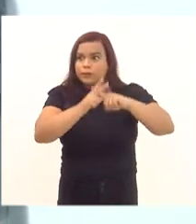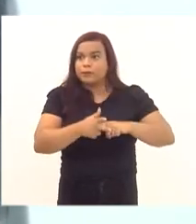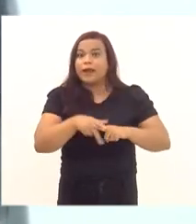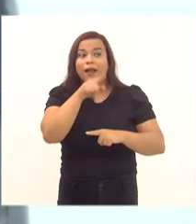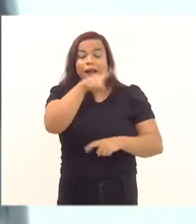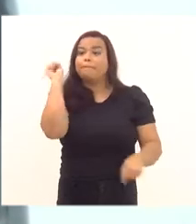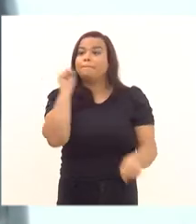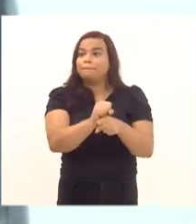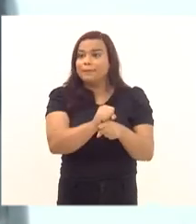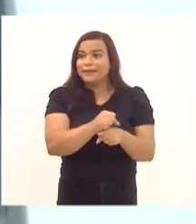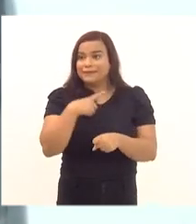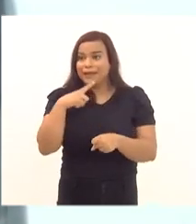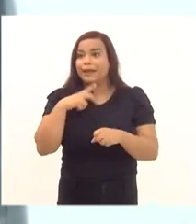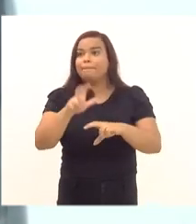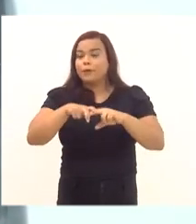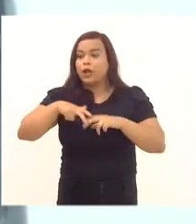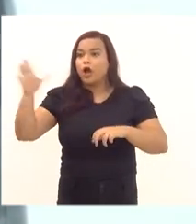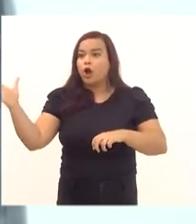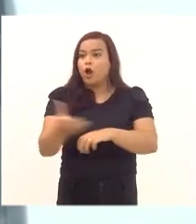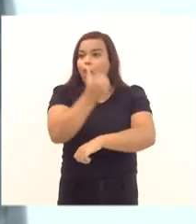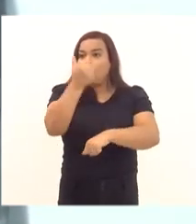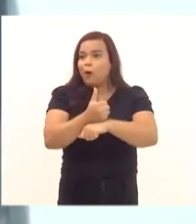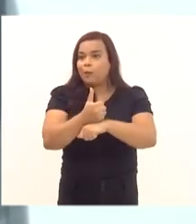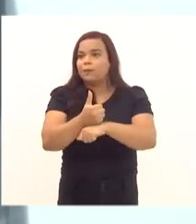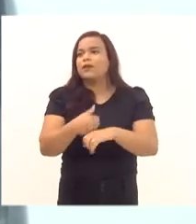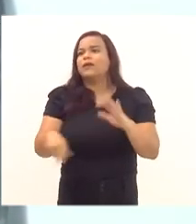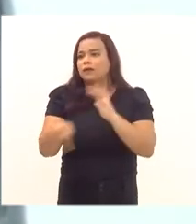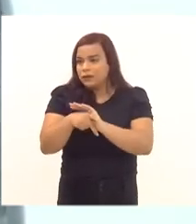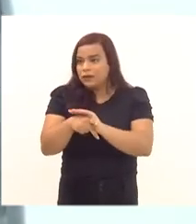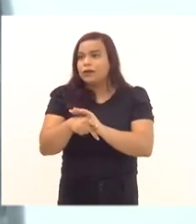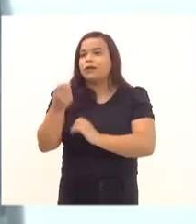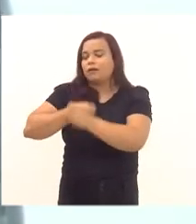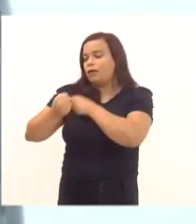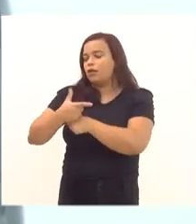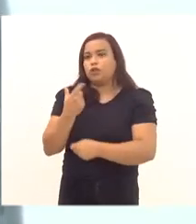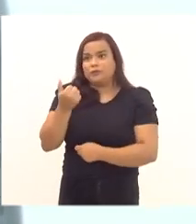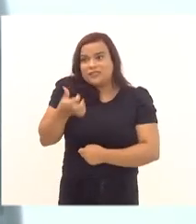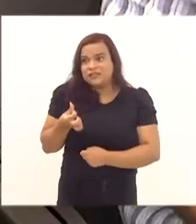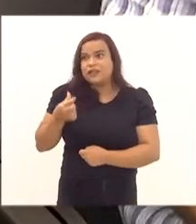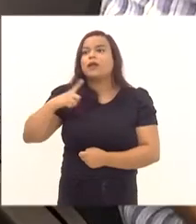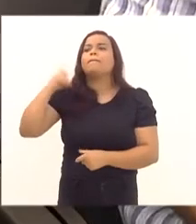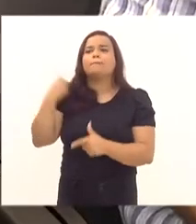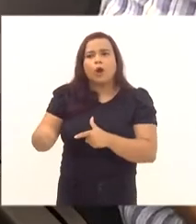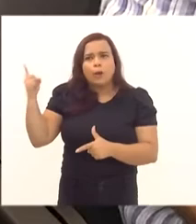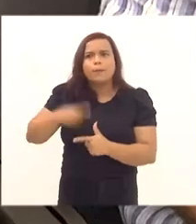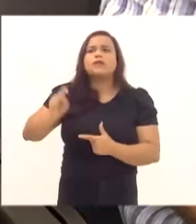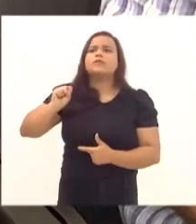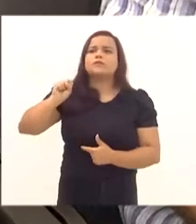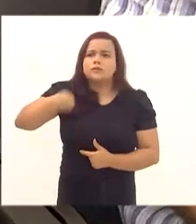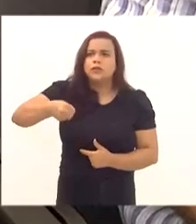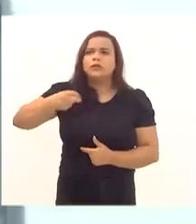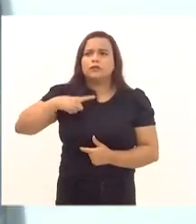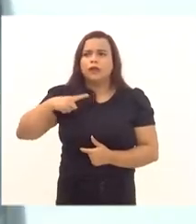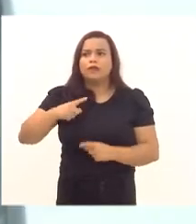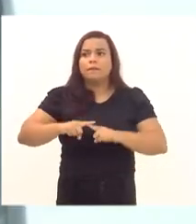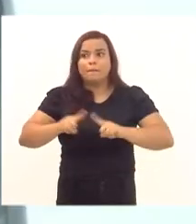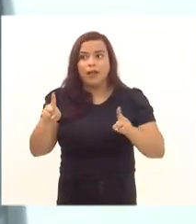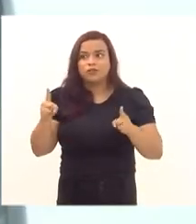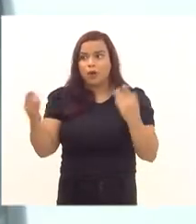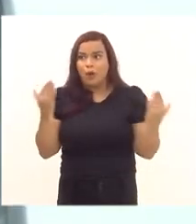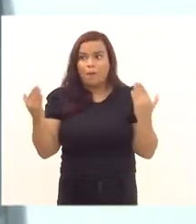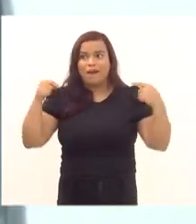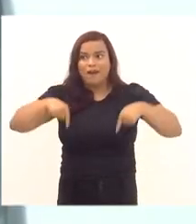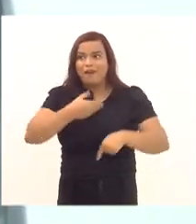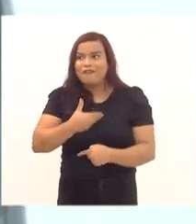interrompido pelo golpe de 2016 então é claro que nós tivemos problemas sim mas não se compara